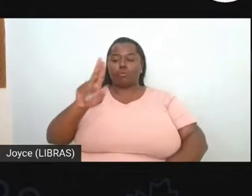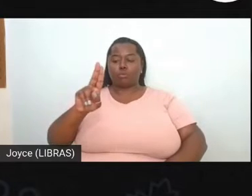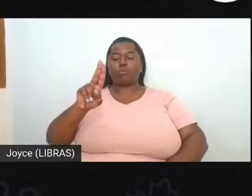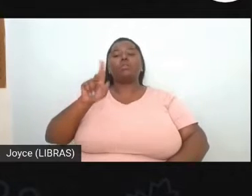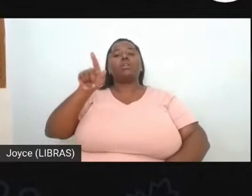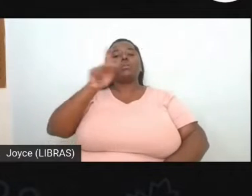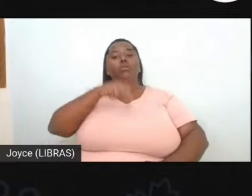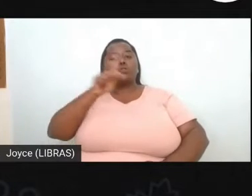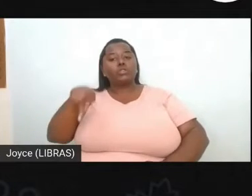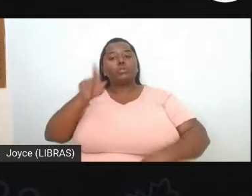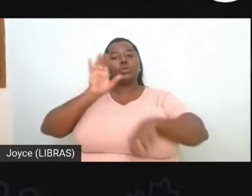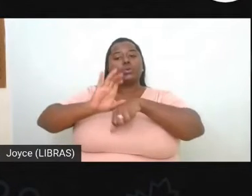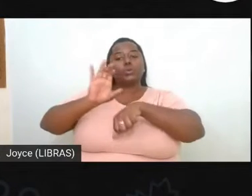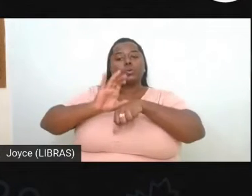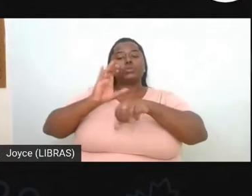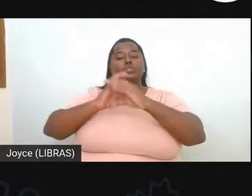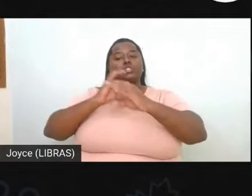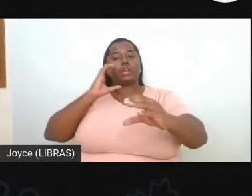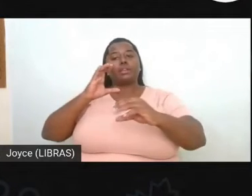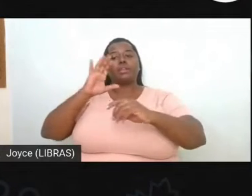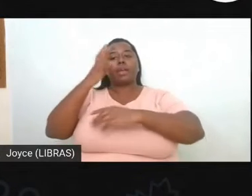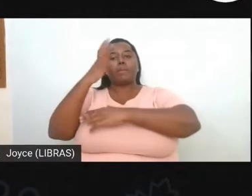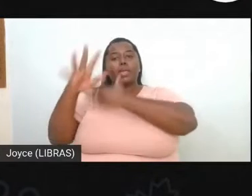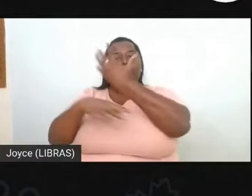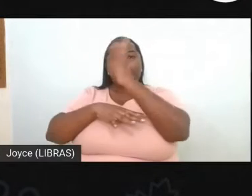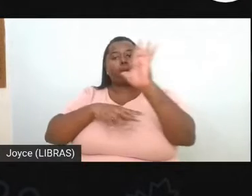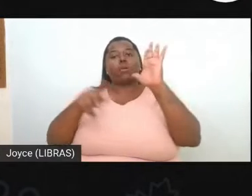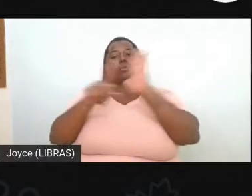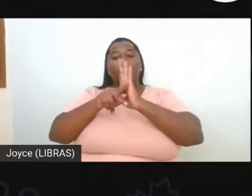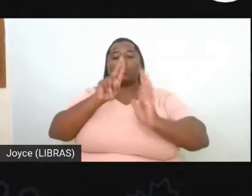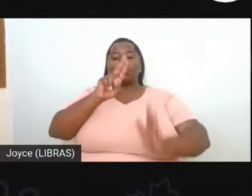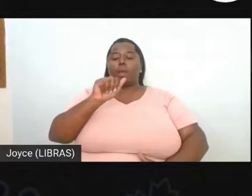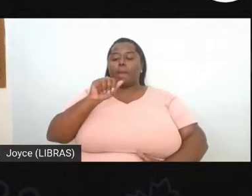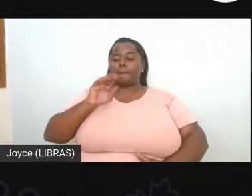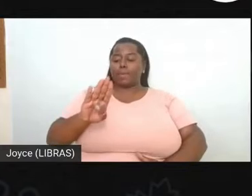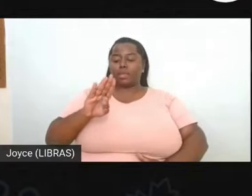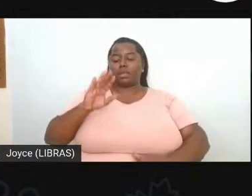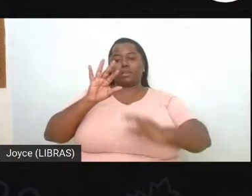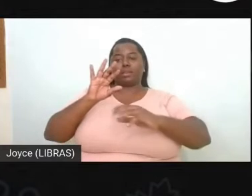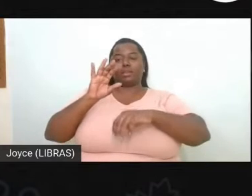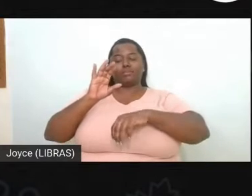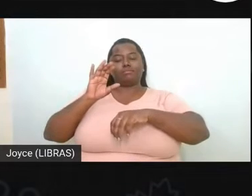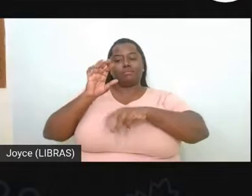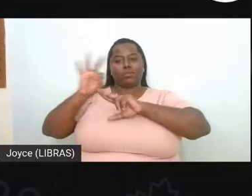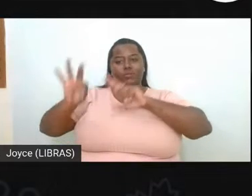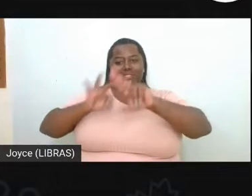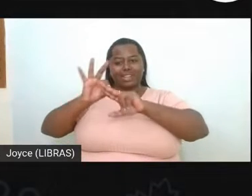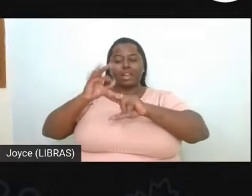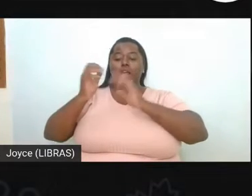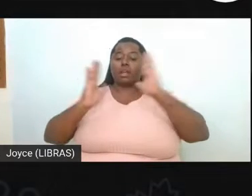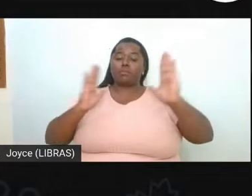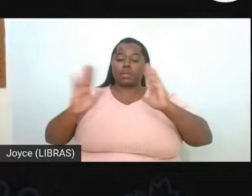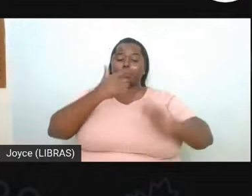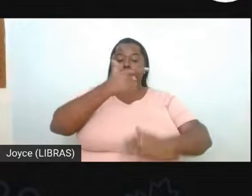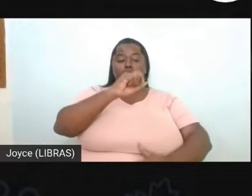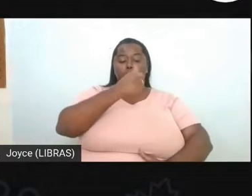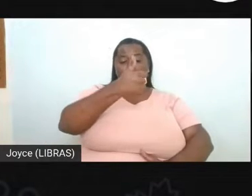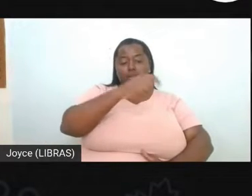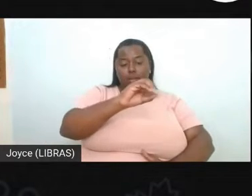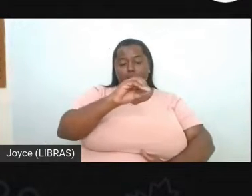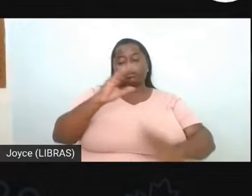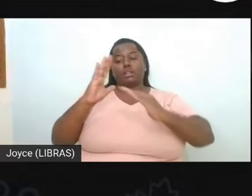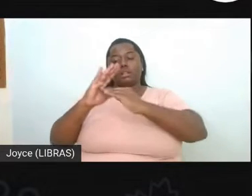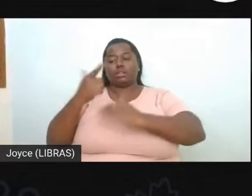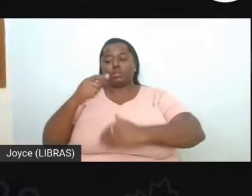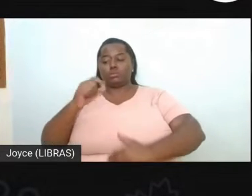Engenharia Ambiental da UAB, Universidade Aberta do Brasil, UFSCar, de 2010 a 2016. Convido,